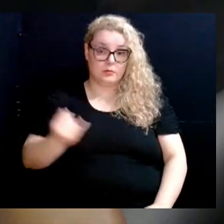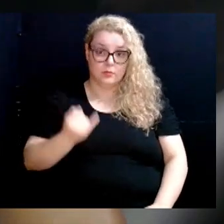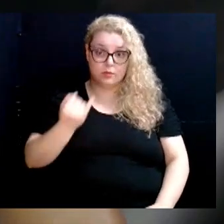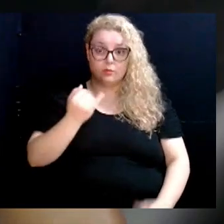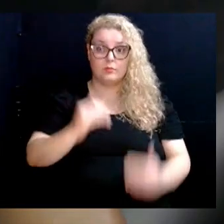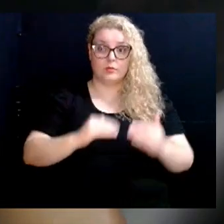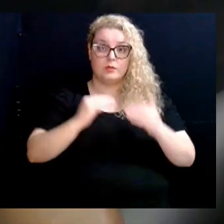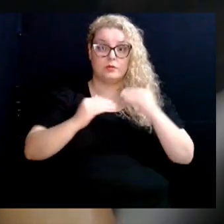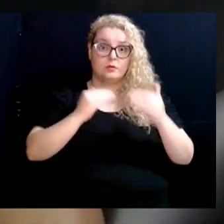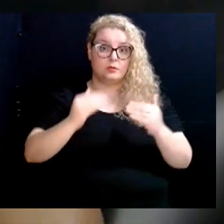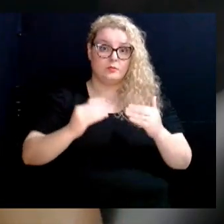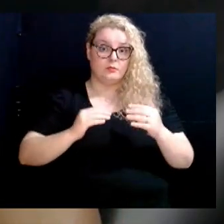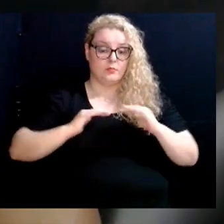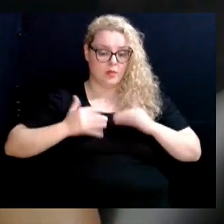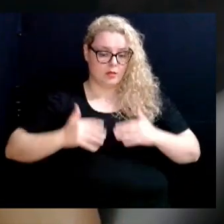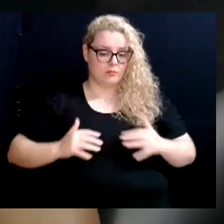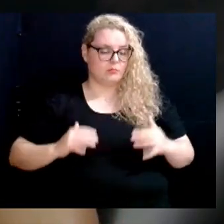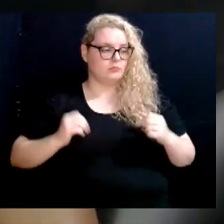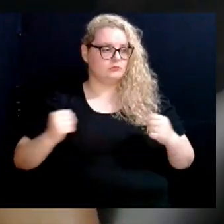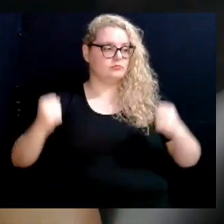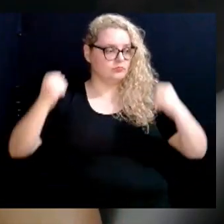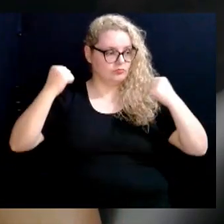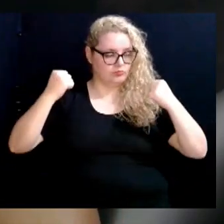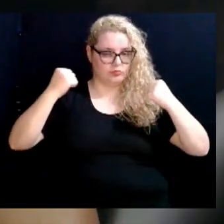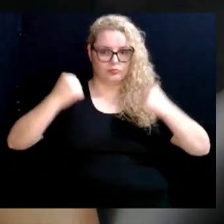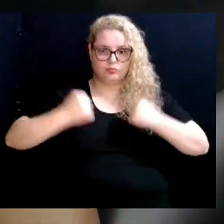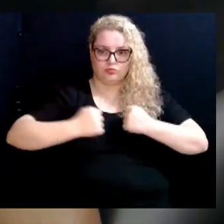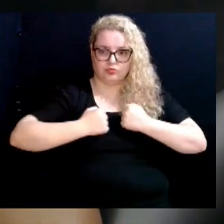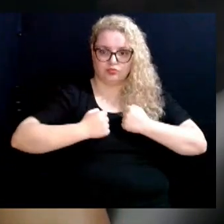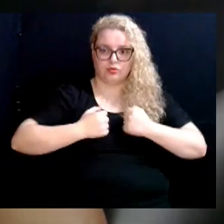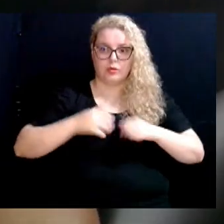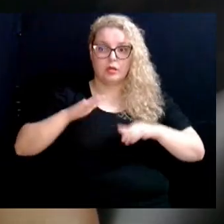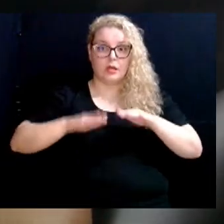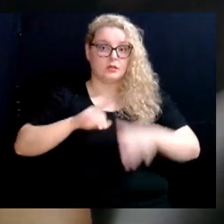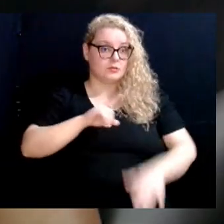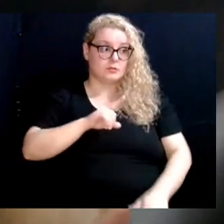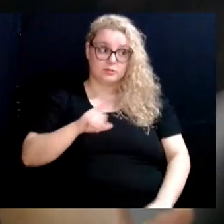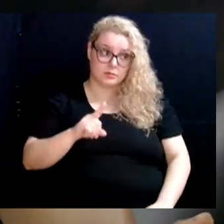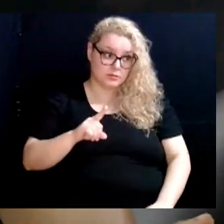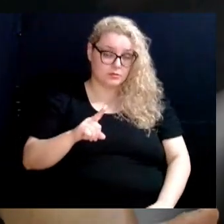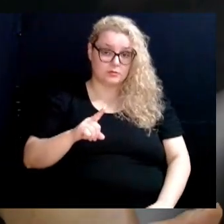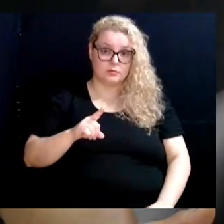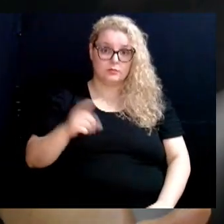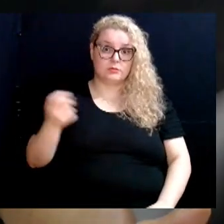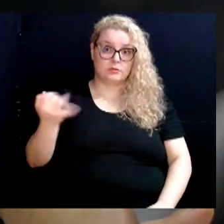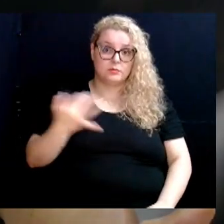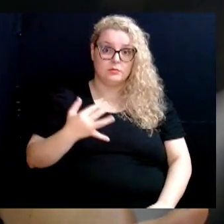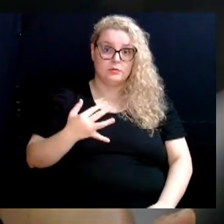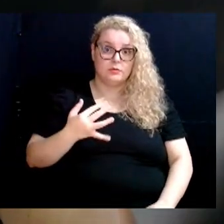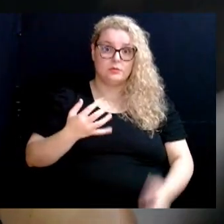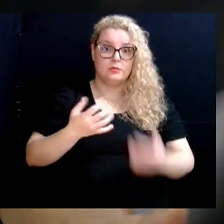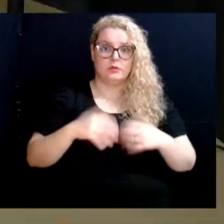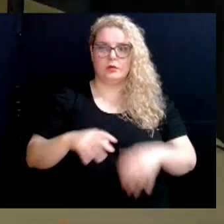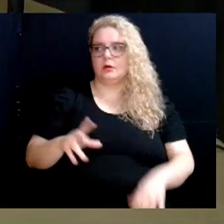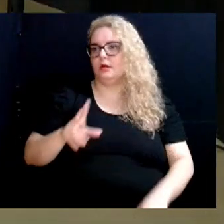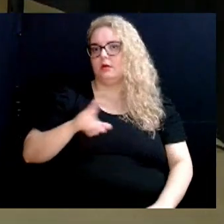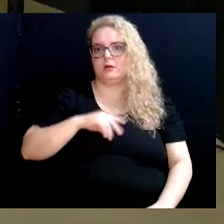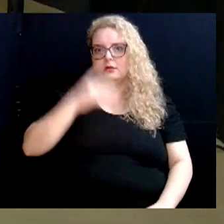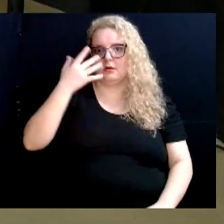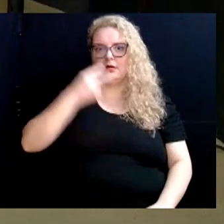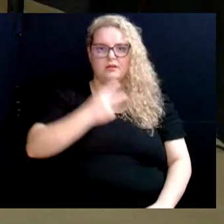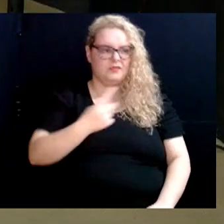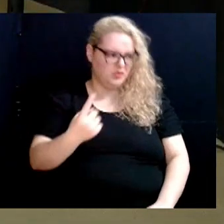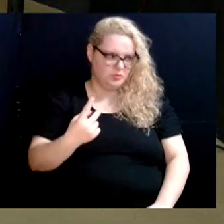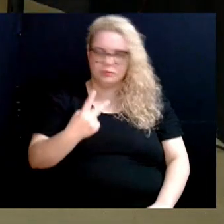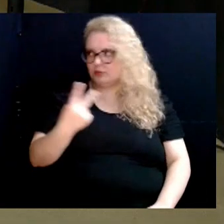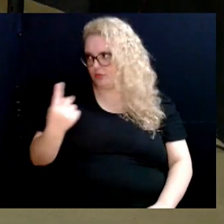desenvolver massa muscular, né? Talvez não, com certeza não, esse aporte de quantos ovos? Era mais, era